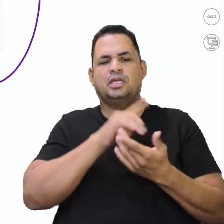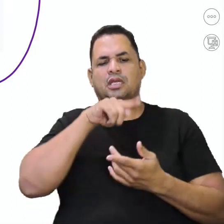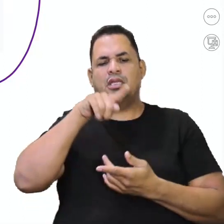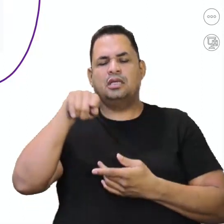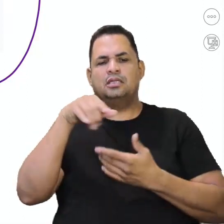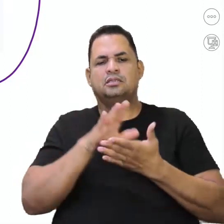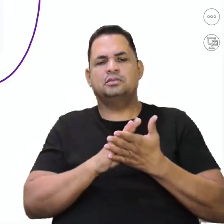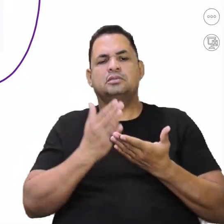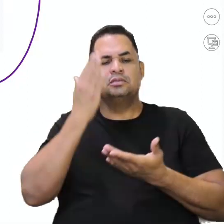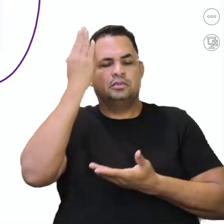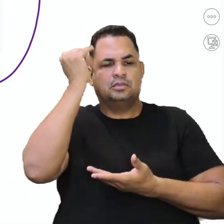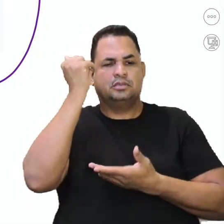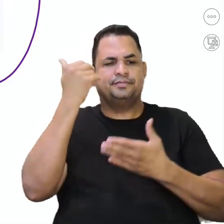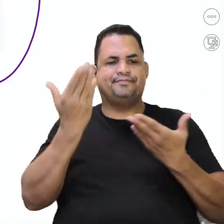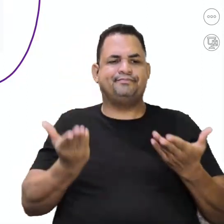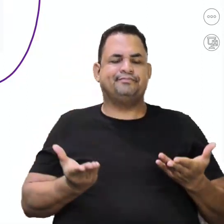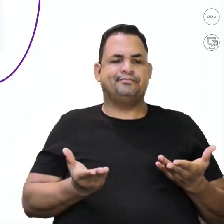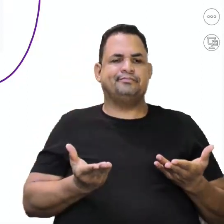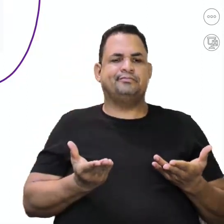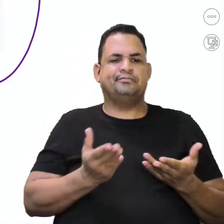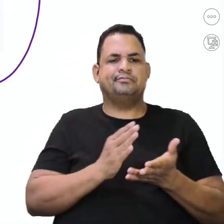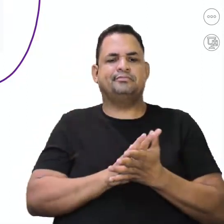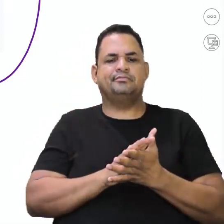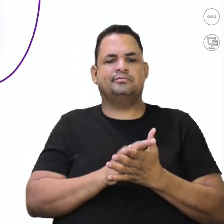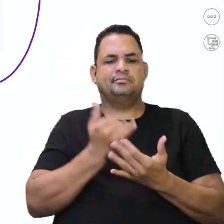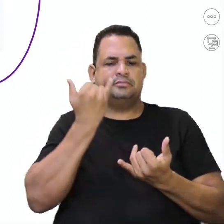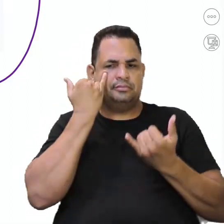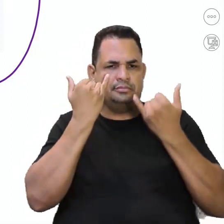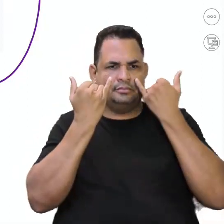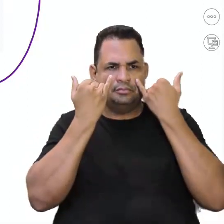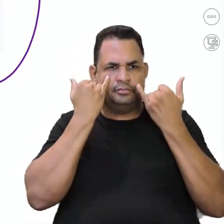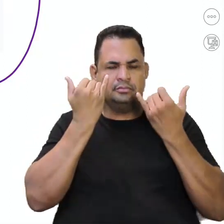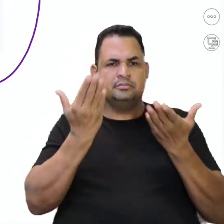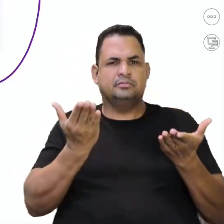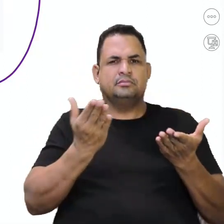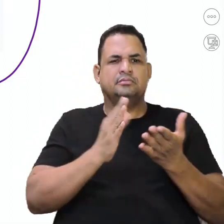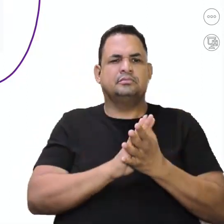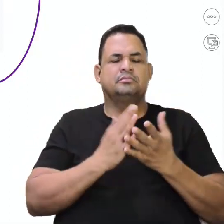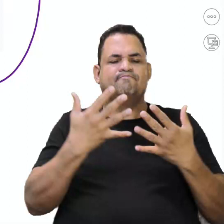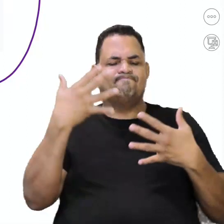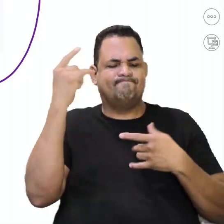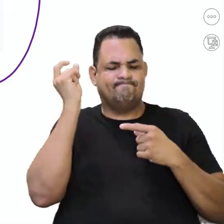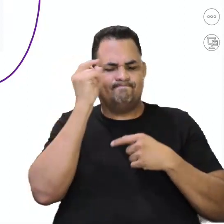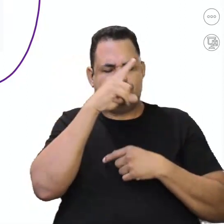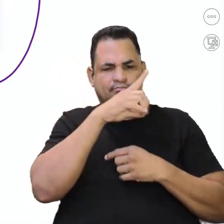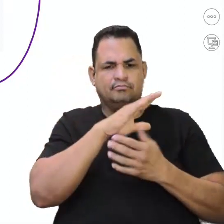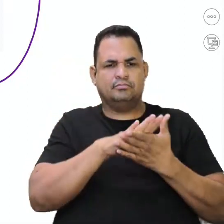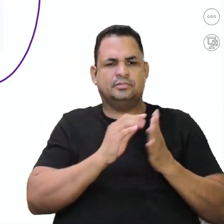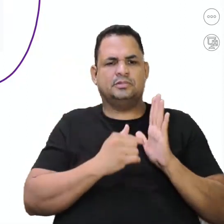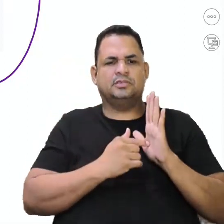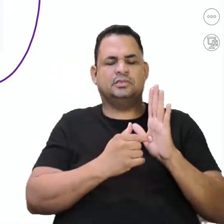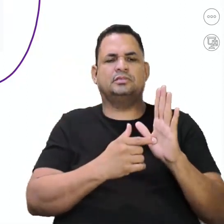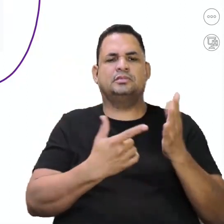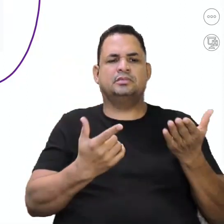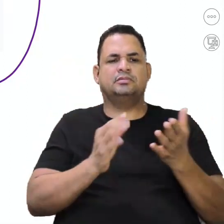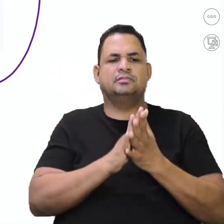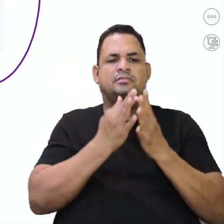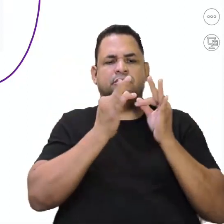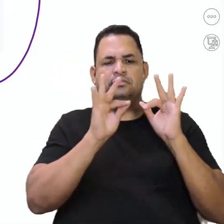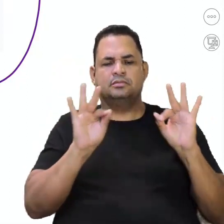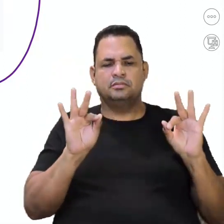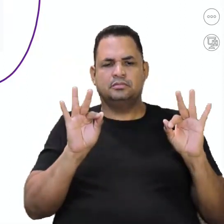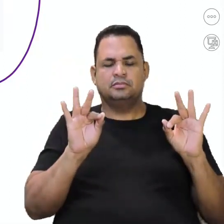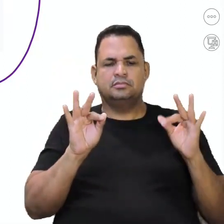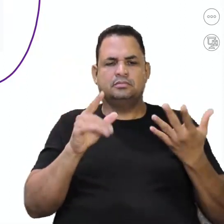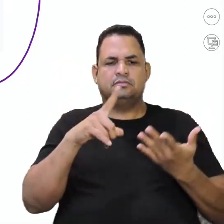esse gênero textual, você sabe que não vai ser uma informação, apesar de ser uma informação complexa, ela está sendo mostrada ali de uma forma